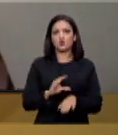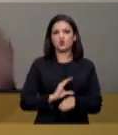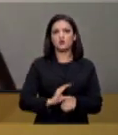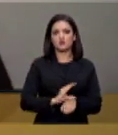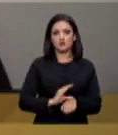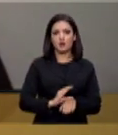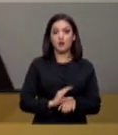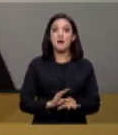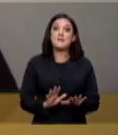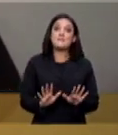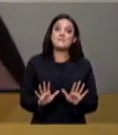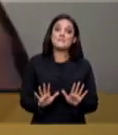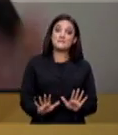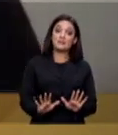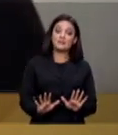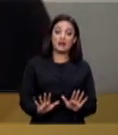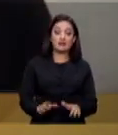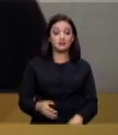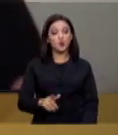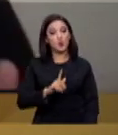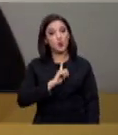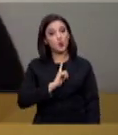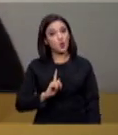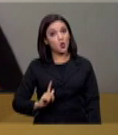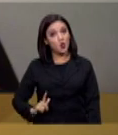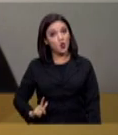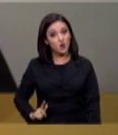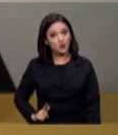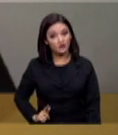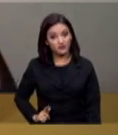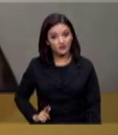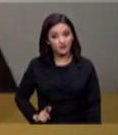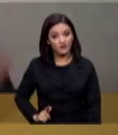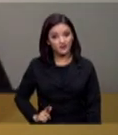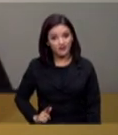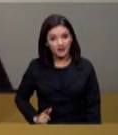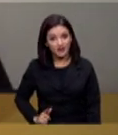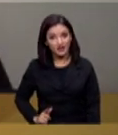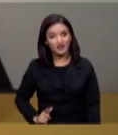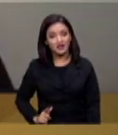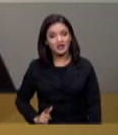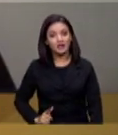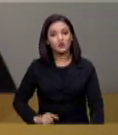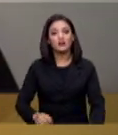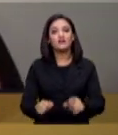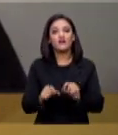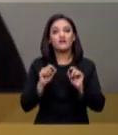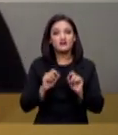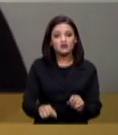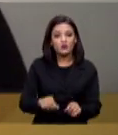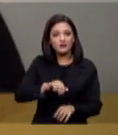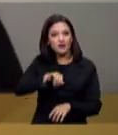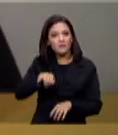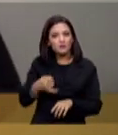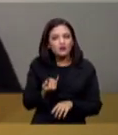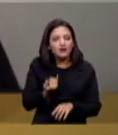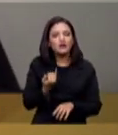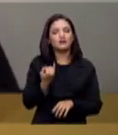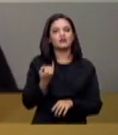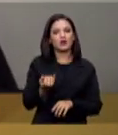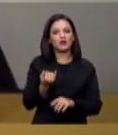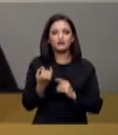Constituição. Agora, se o governo do Estado está burlando a Constituição e burlando a própria